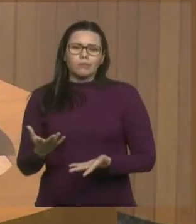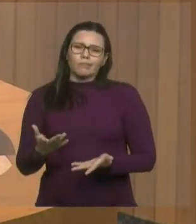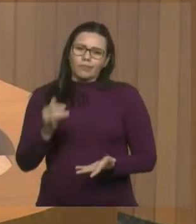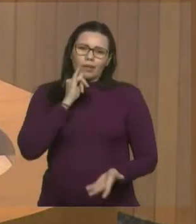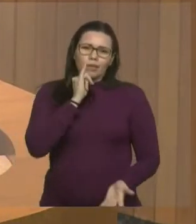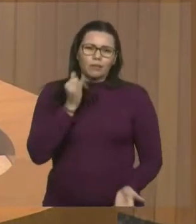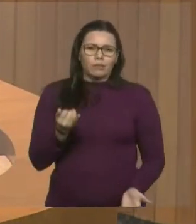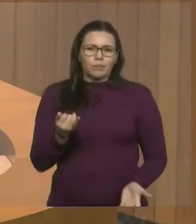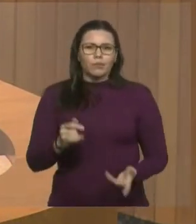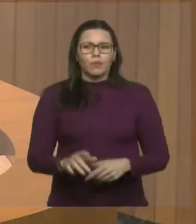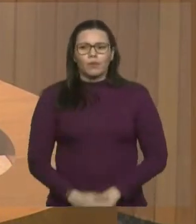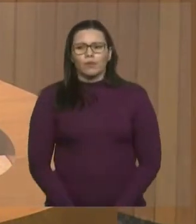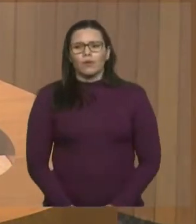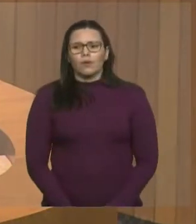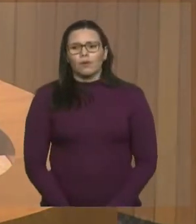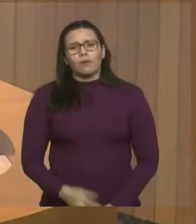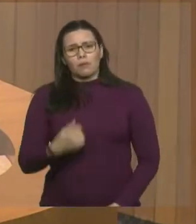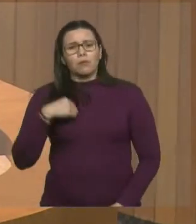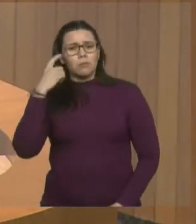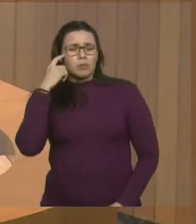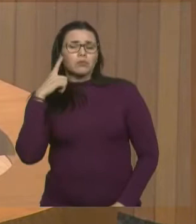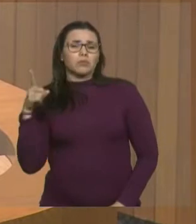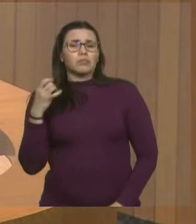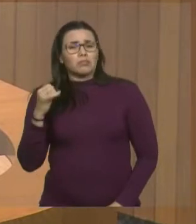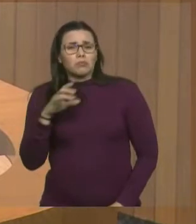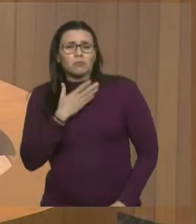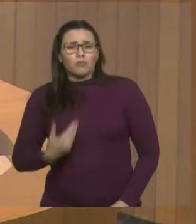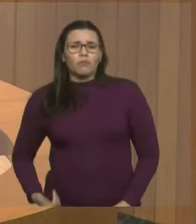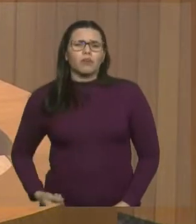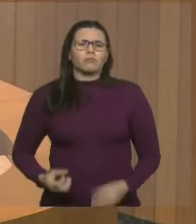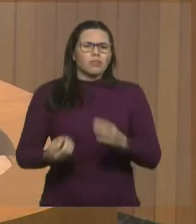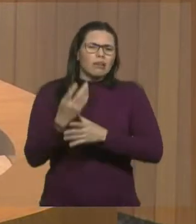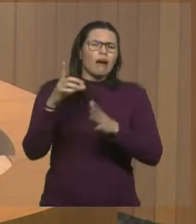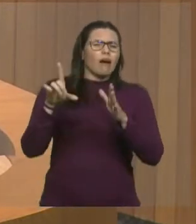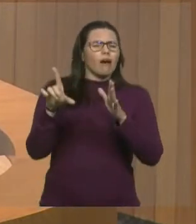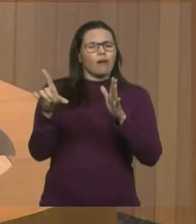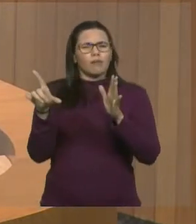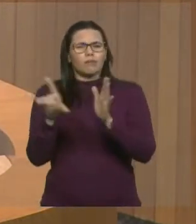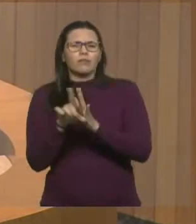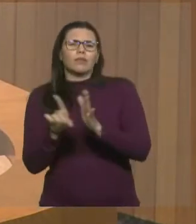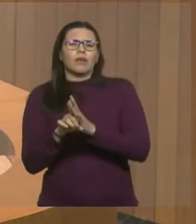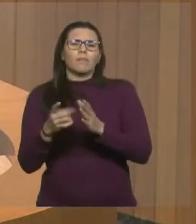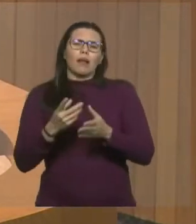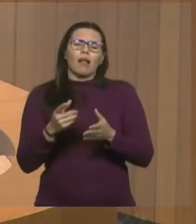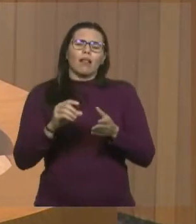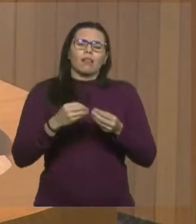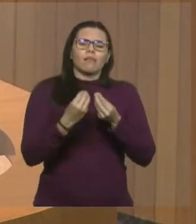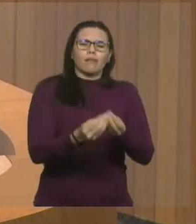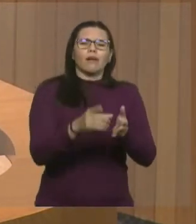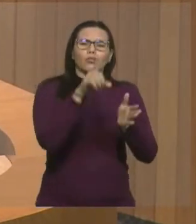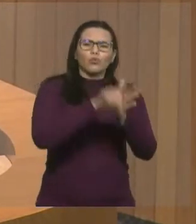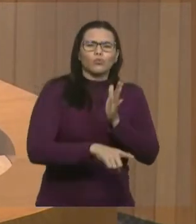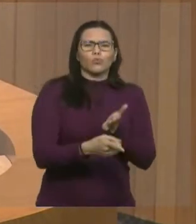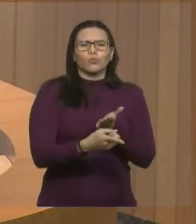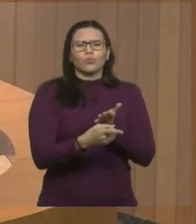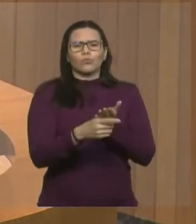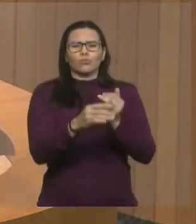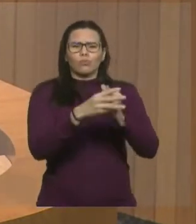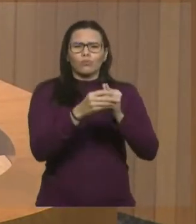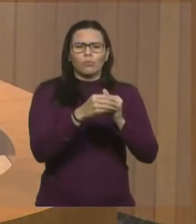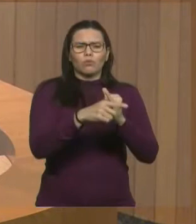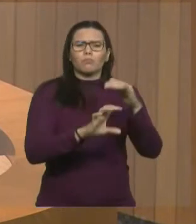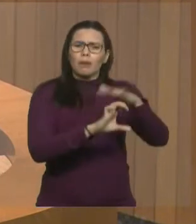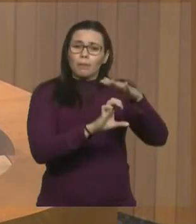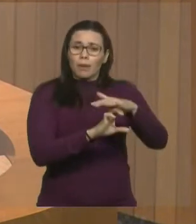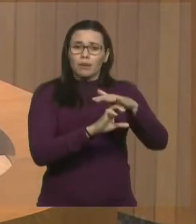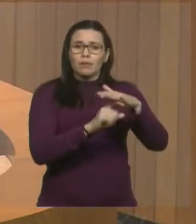aqui, que é uma entidade filantrópica. Segundo ponto, organizar esse regramento legal, a lei complementar número 170,